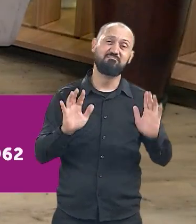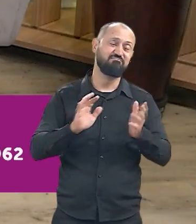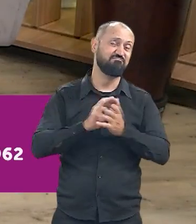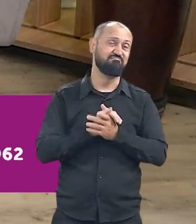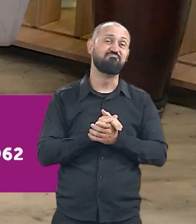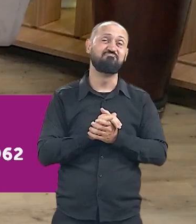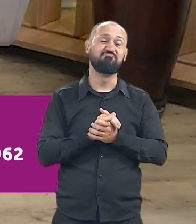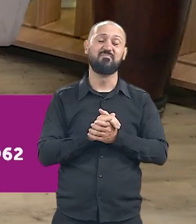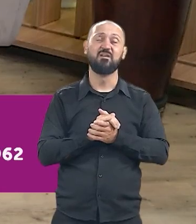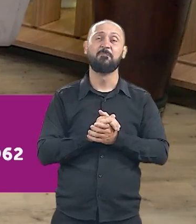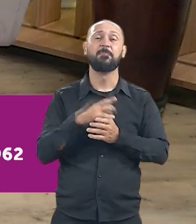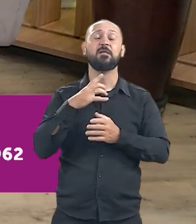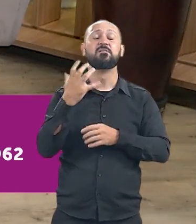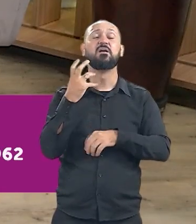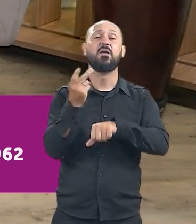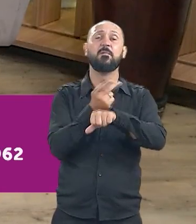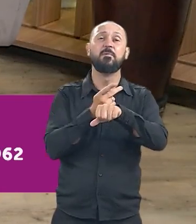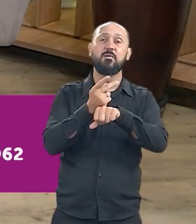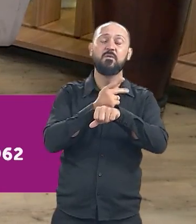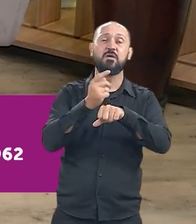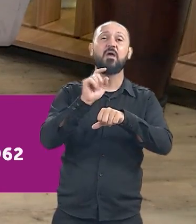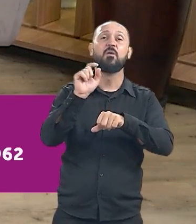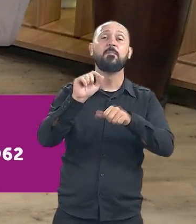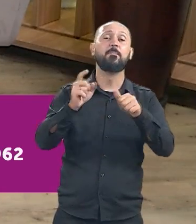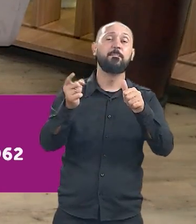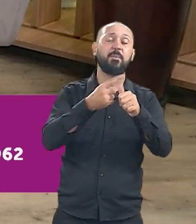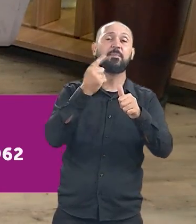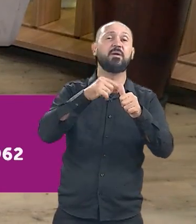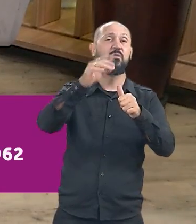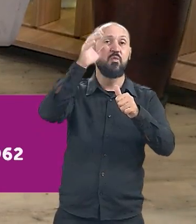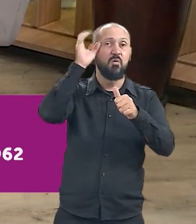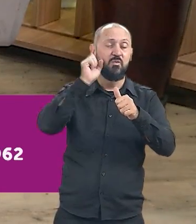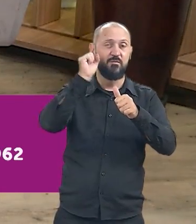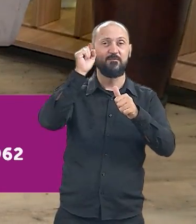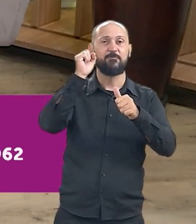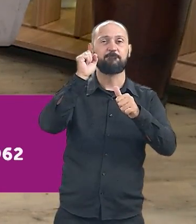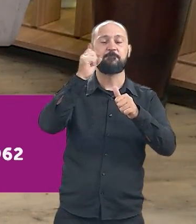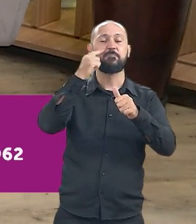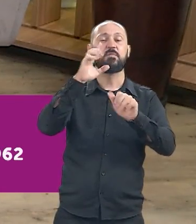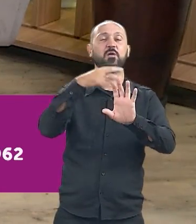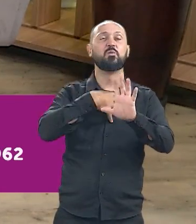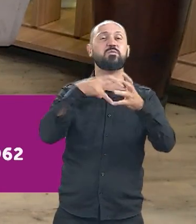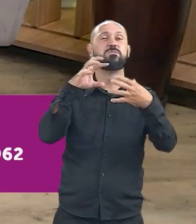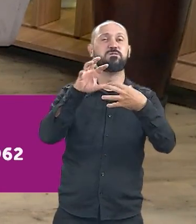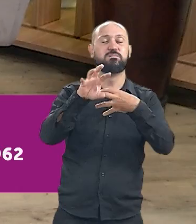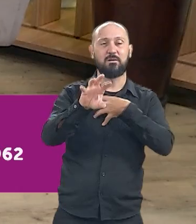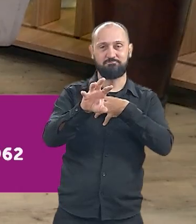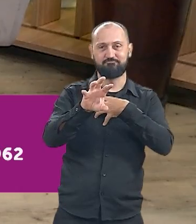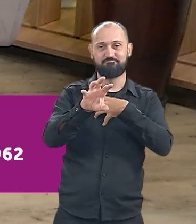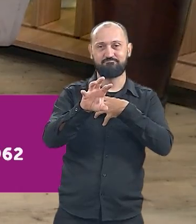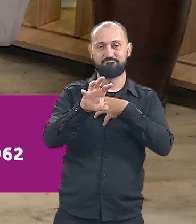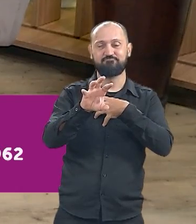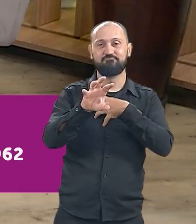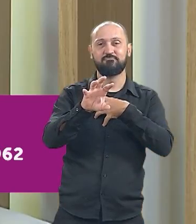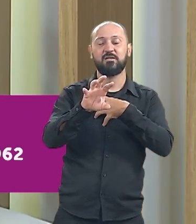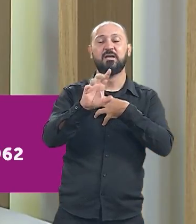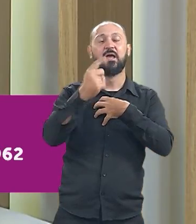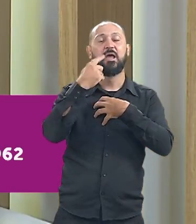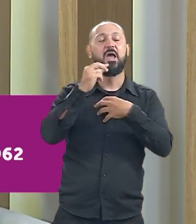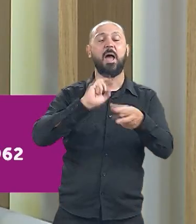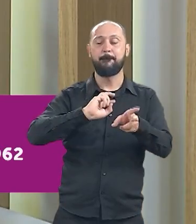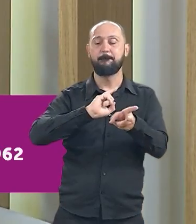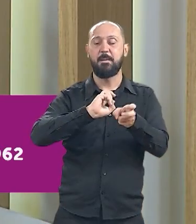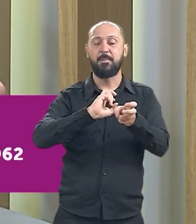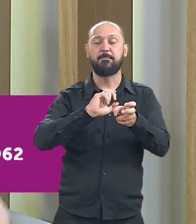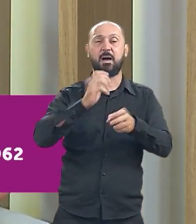a gente procura mais é ouvir, uma escuta empática, que é exatamente essa questão da compreensão para